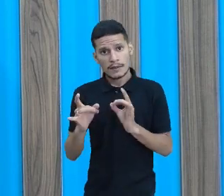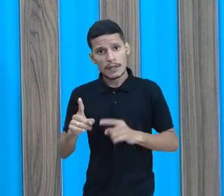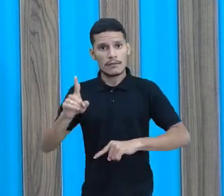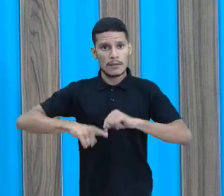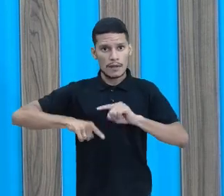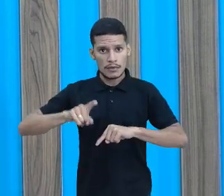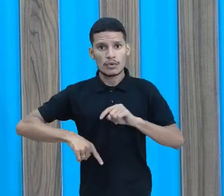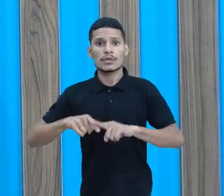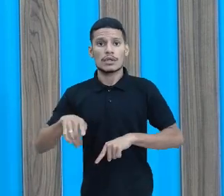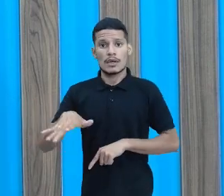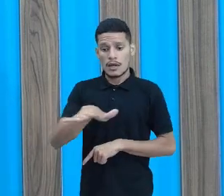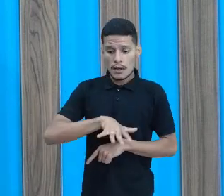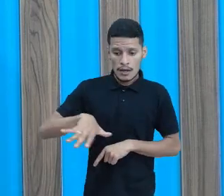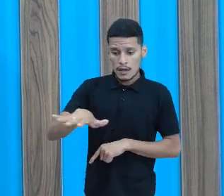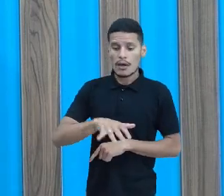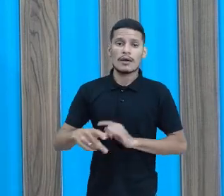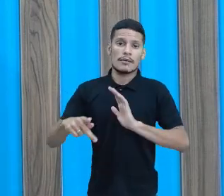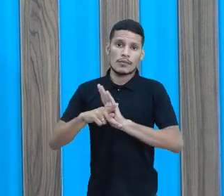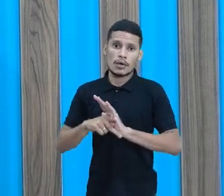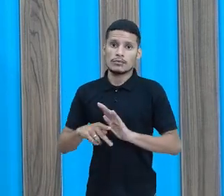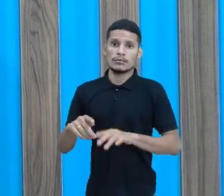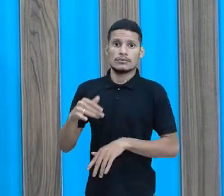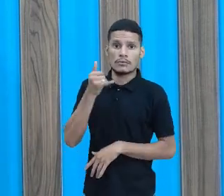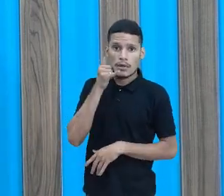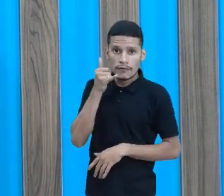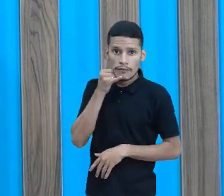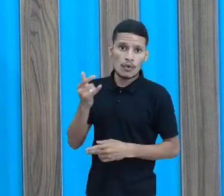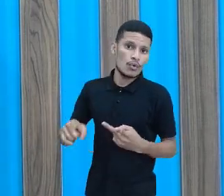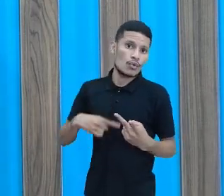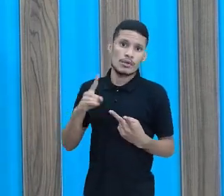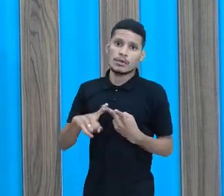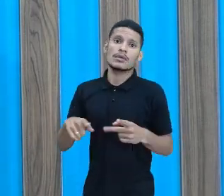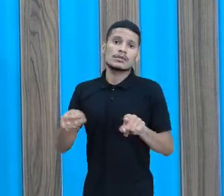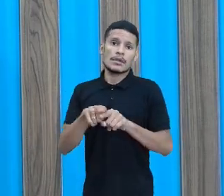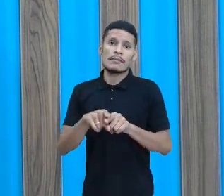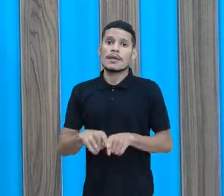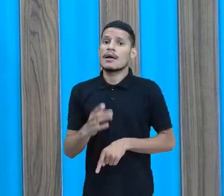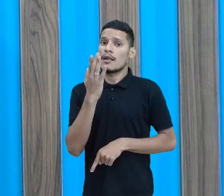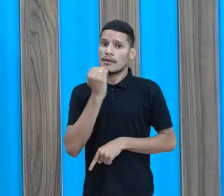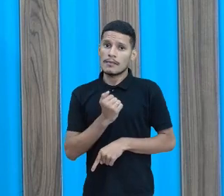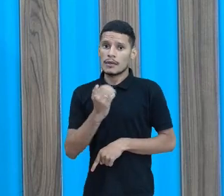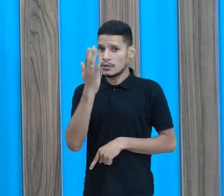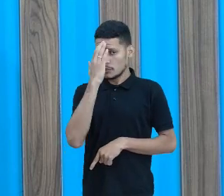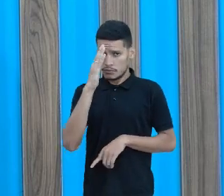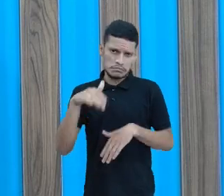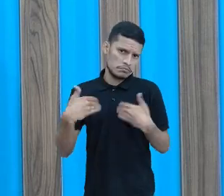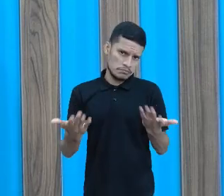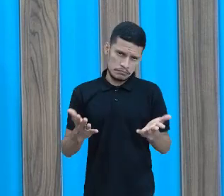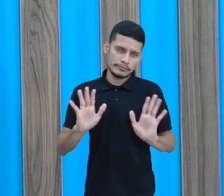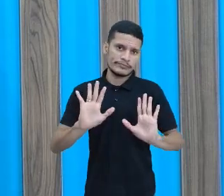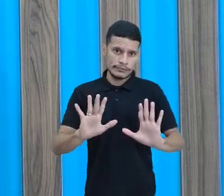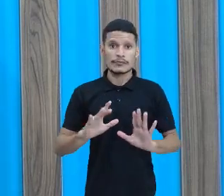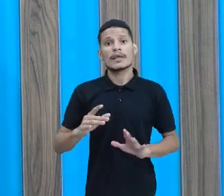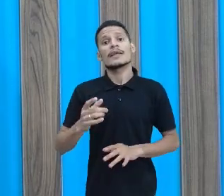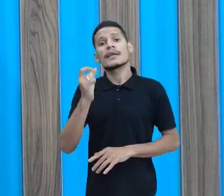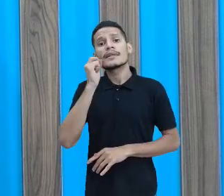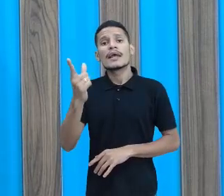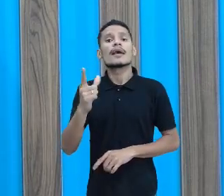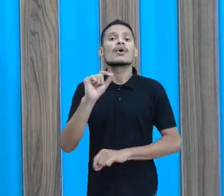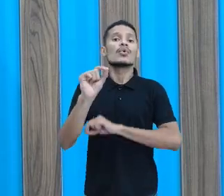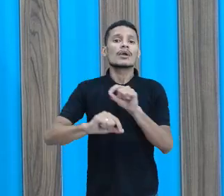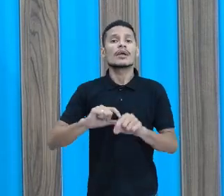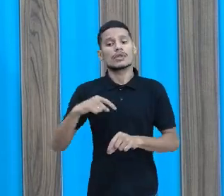lá mercadoria para aparelho de telefone, alimento, enfim. Então a ideia mesmo é brigar